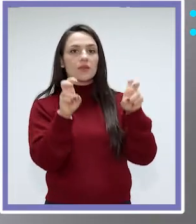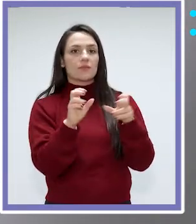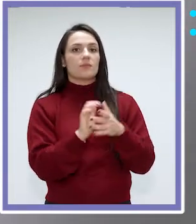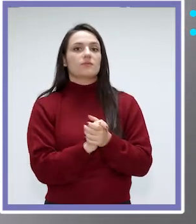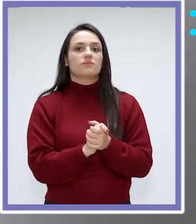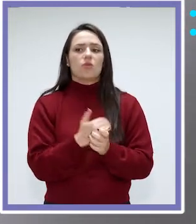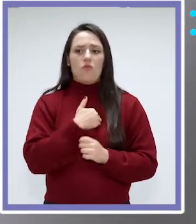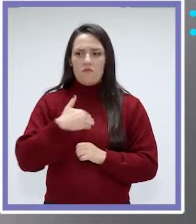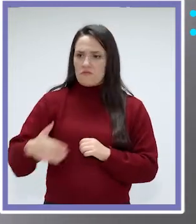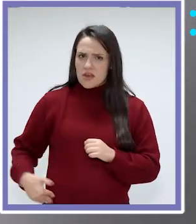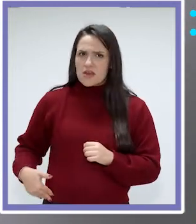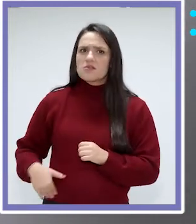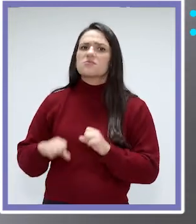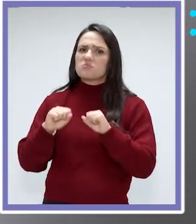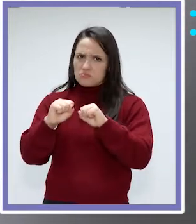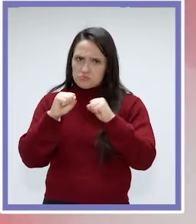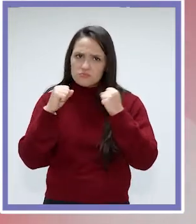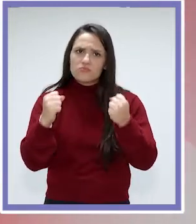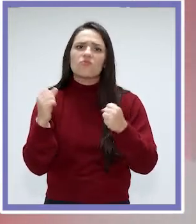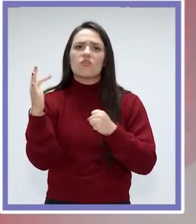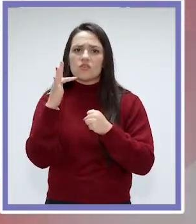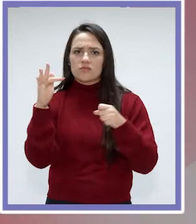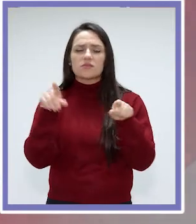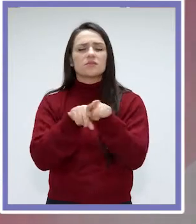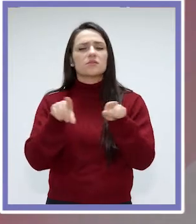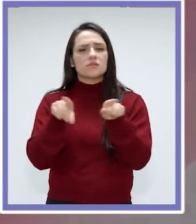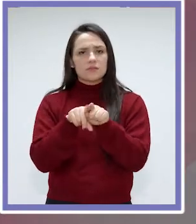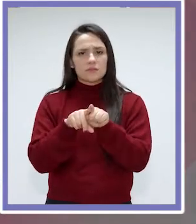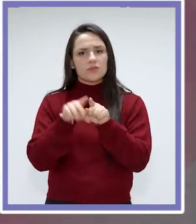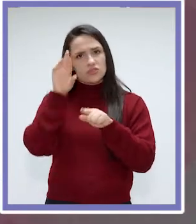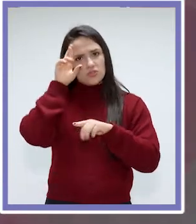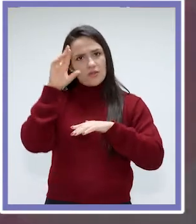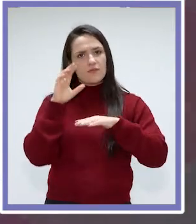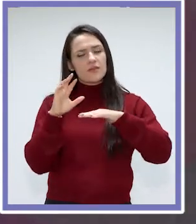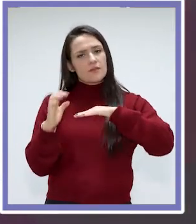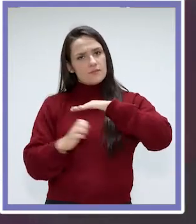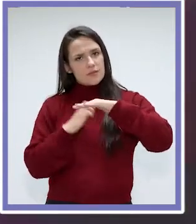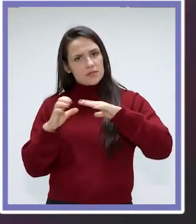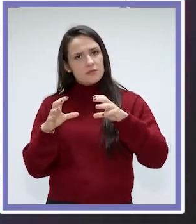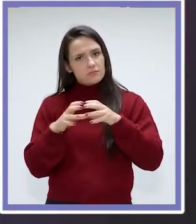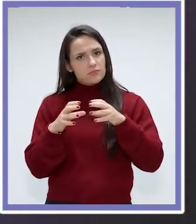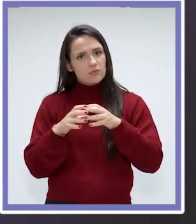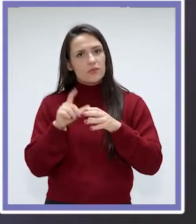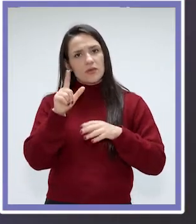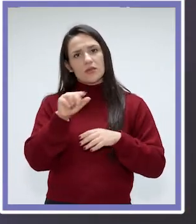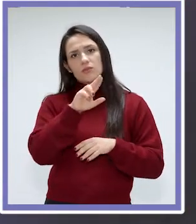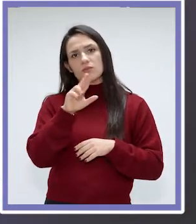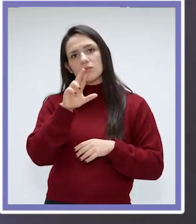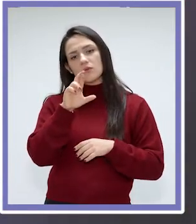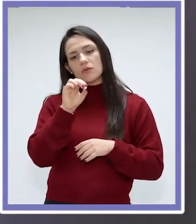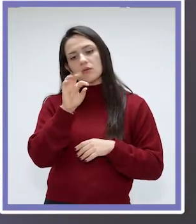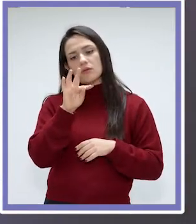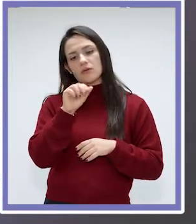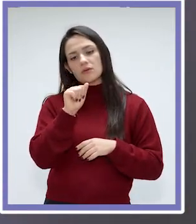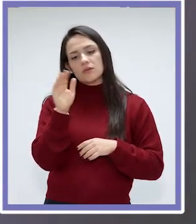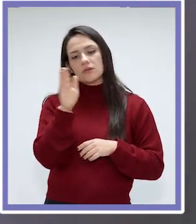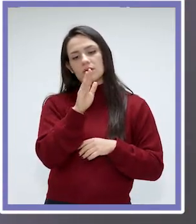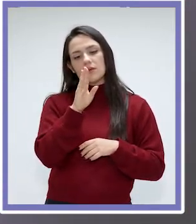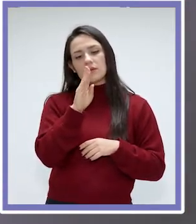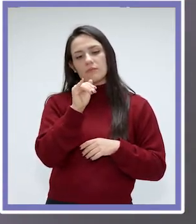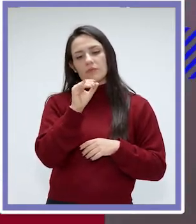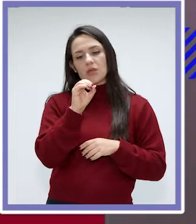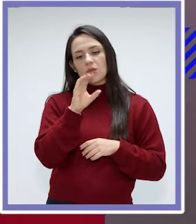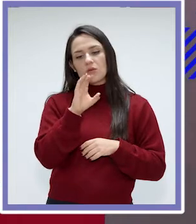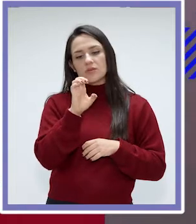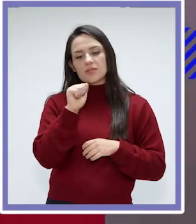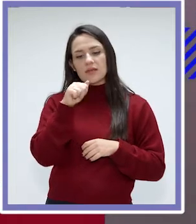atenção também do governo, das universidades e também do setor empresarial, que é a rota bioceânica. Imagina